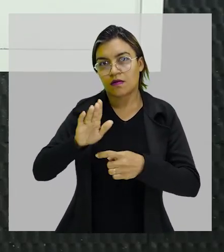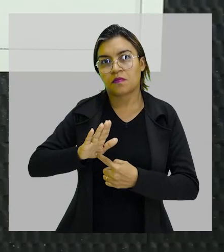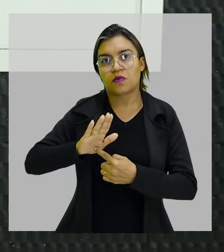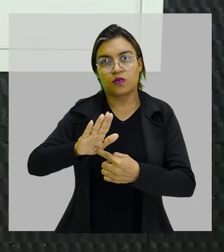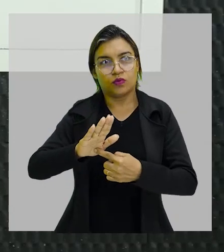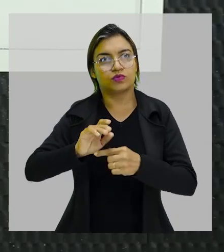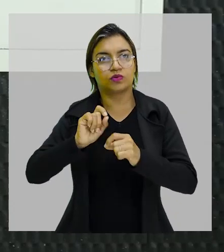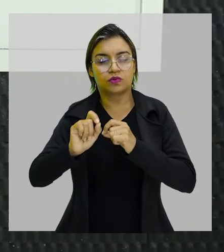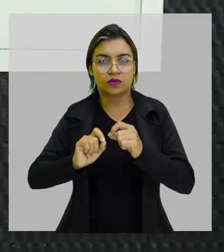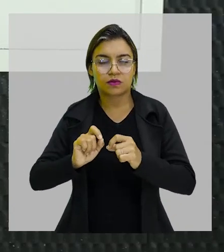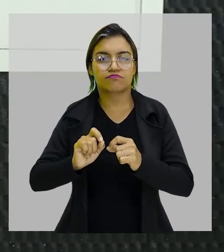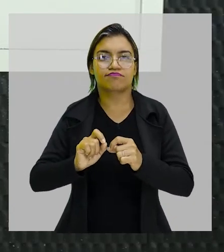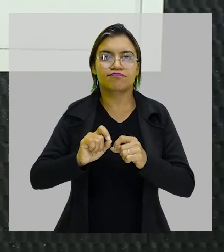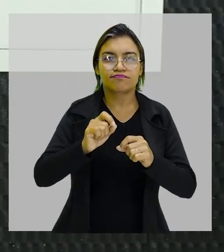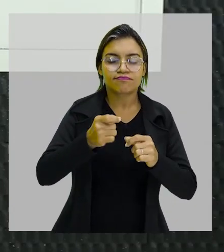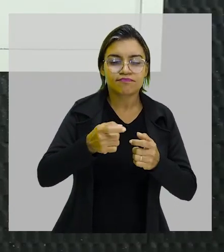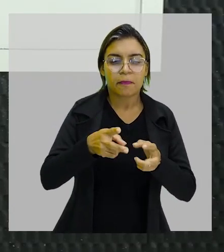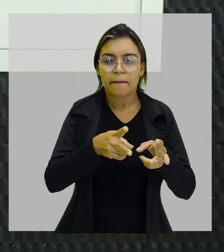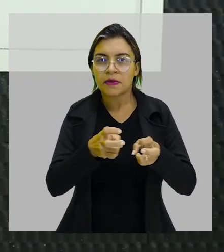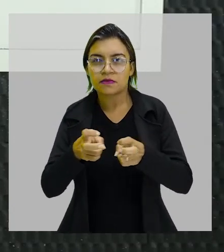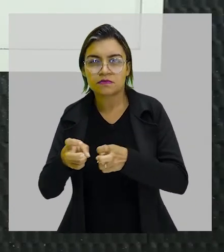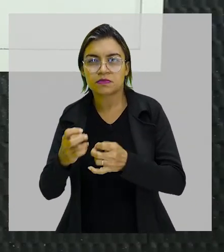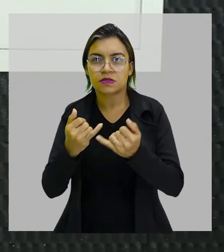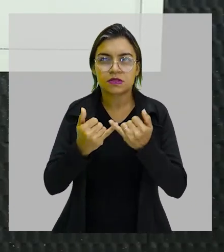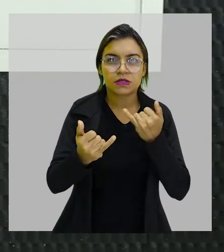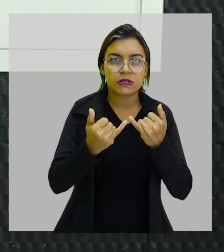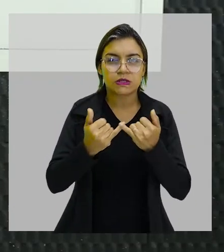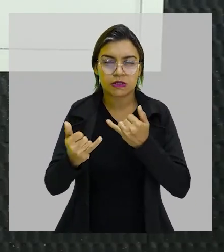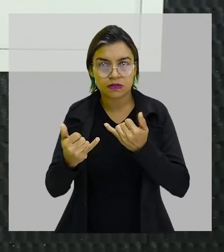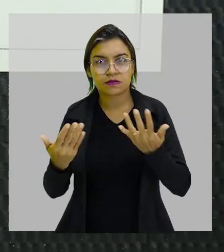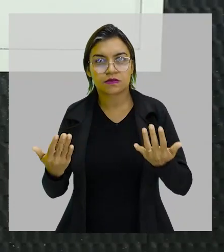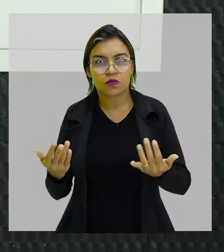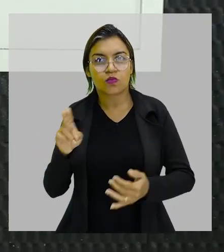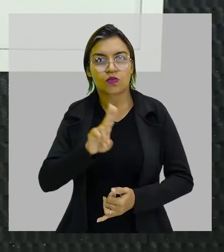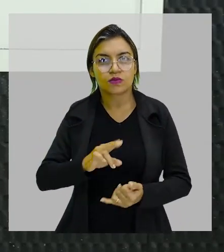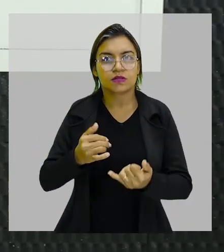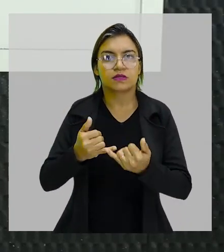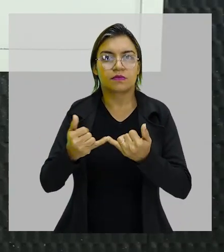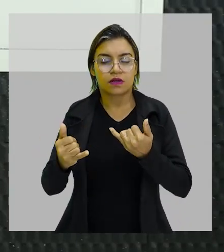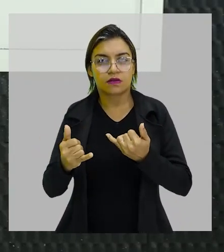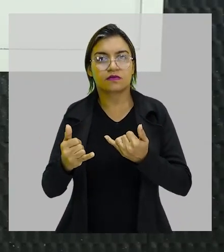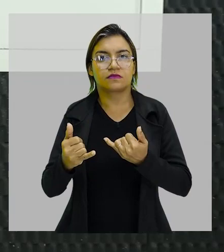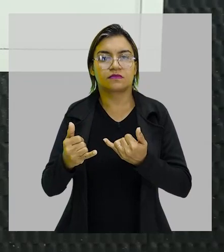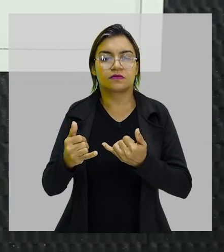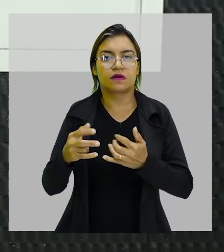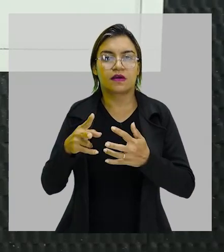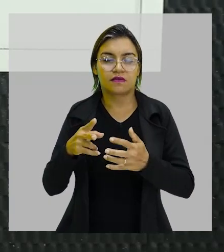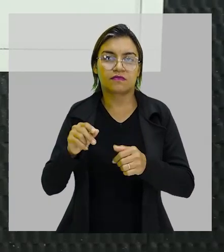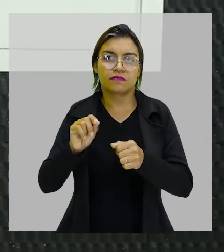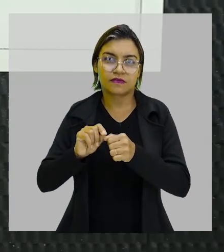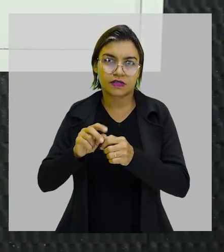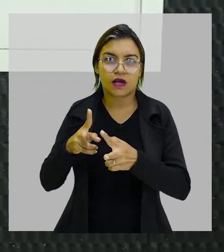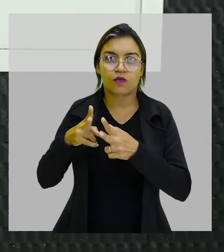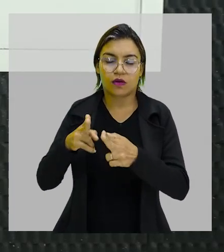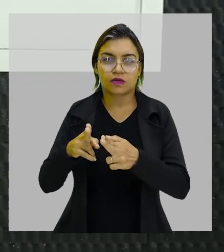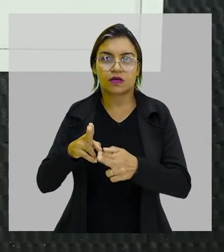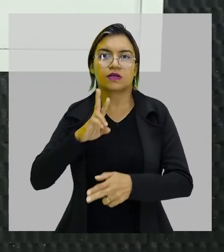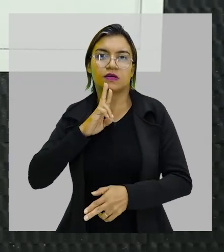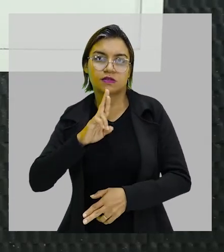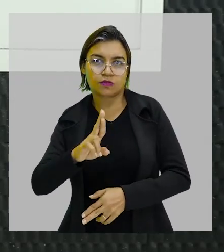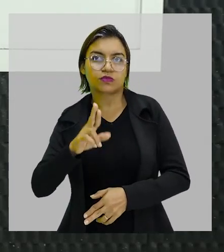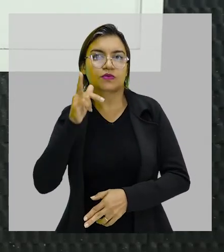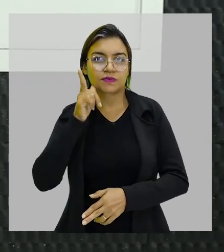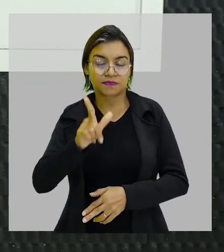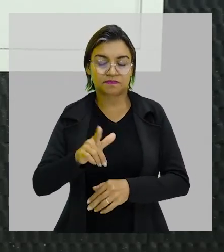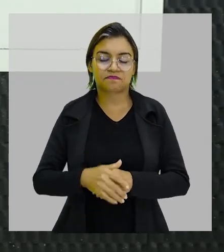quais são aí as semelhanças e, através dessas semelhanças, fazer as igualdades. Chega na resposta. Então,